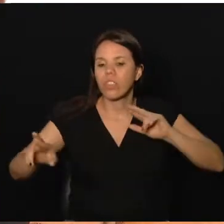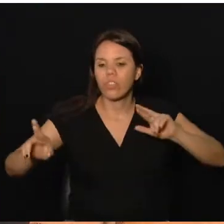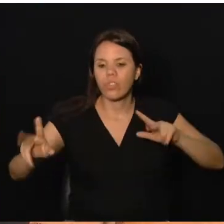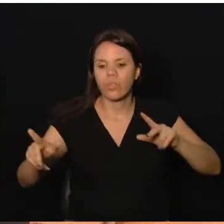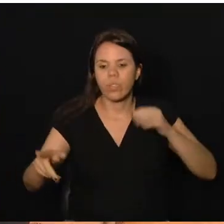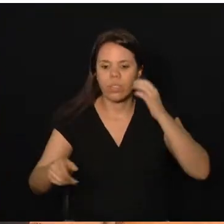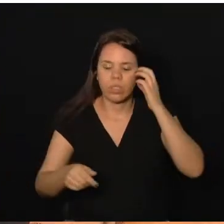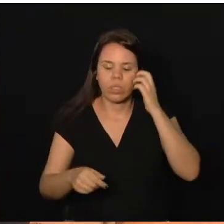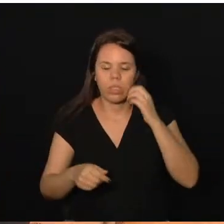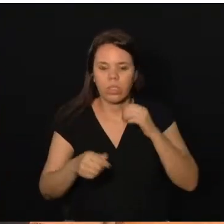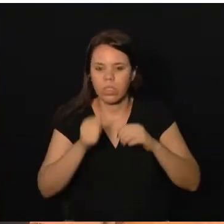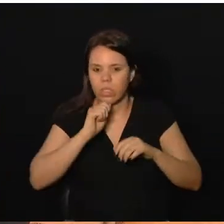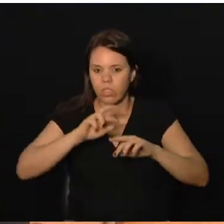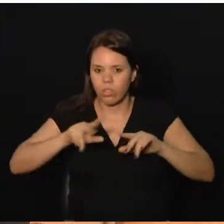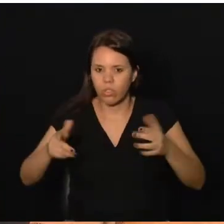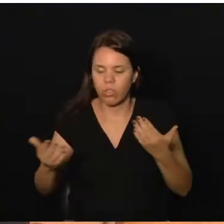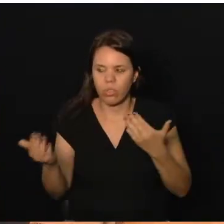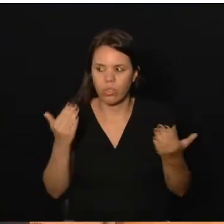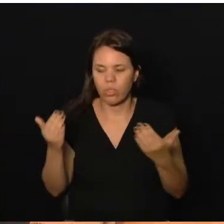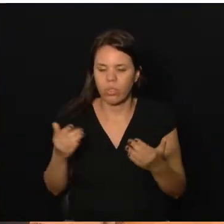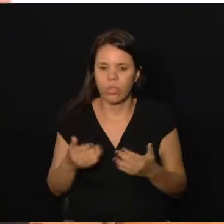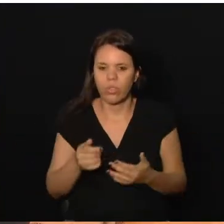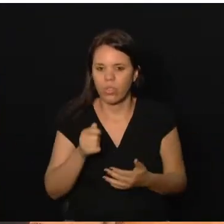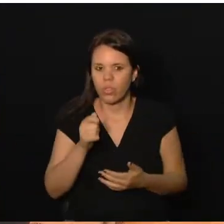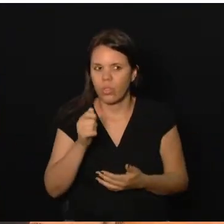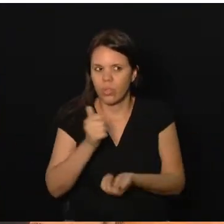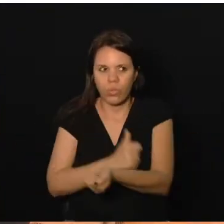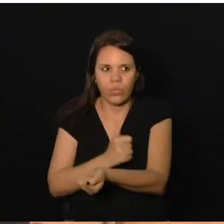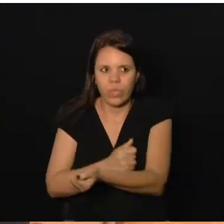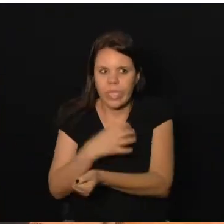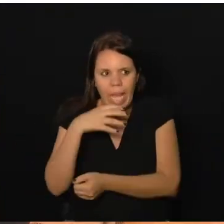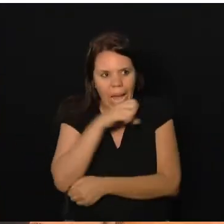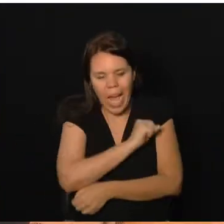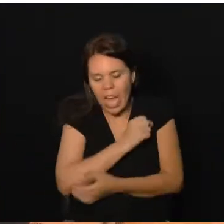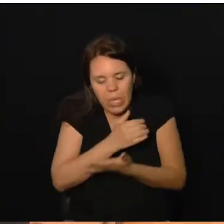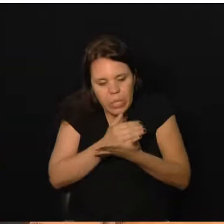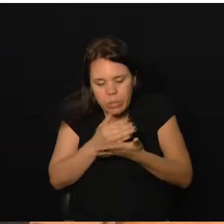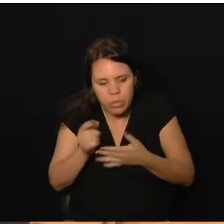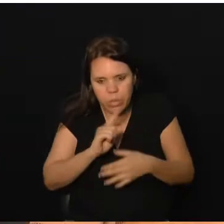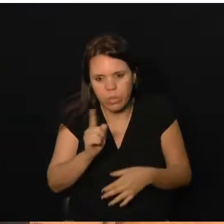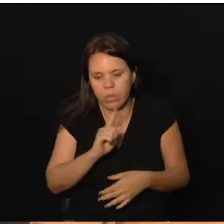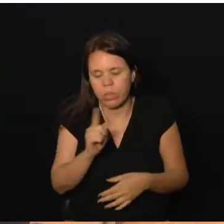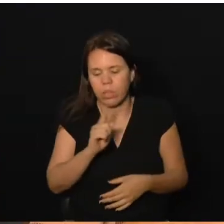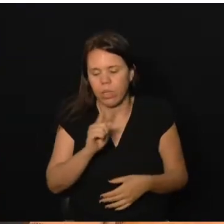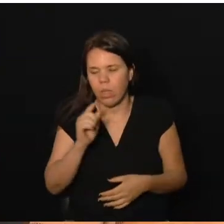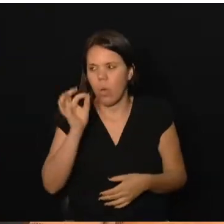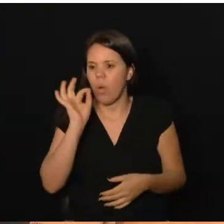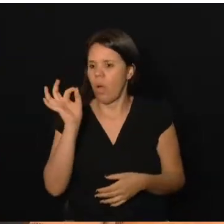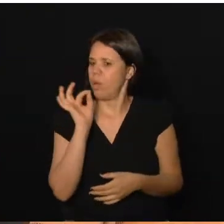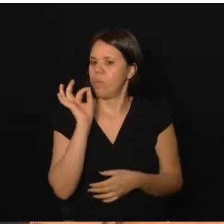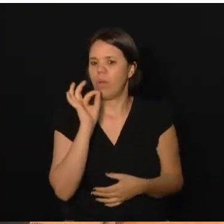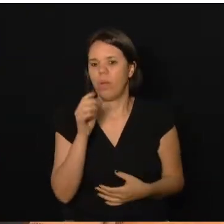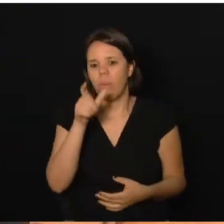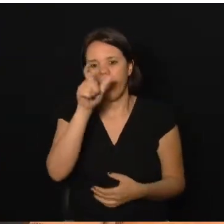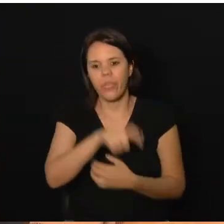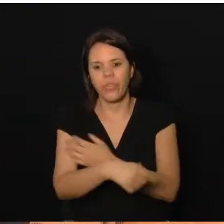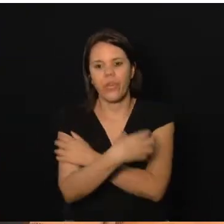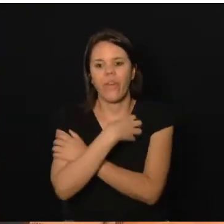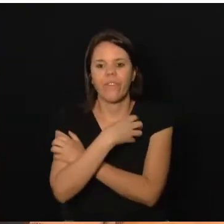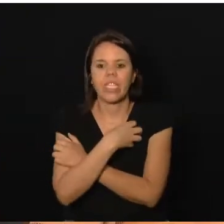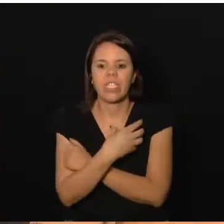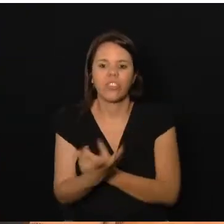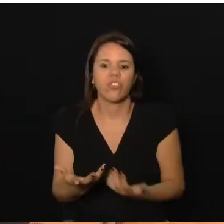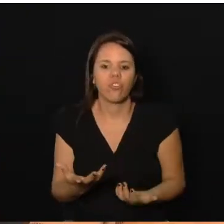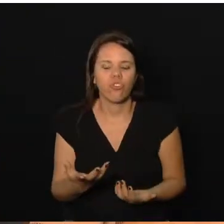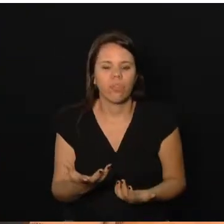drogas, porque ela não vicia logo de cara, logo de início, né? Então, a pessoa vai sentindo, por exemplo, geralmente são